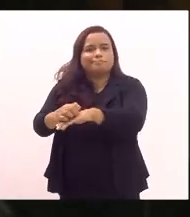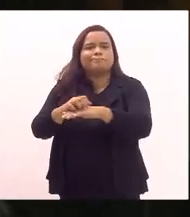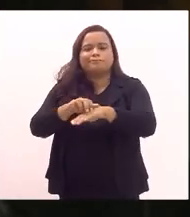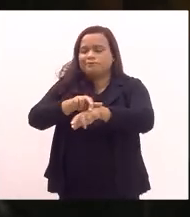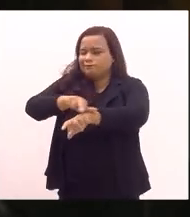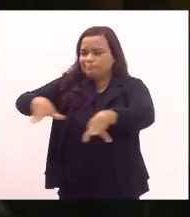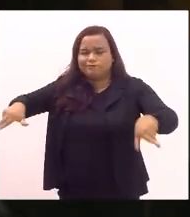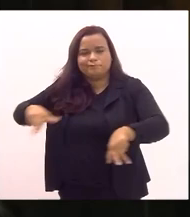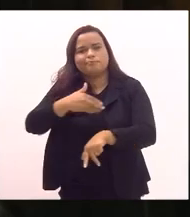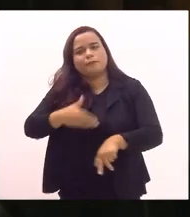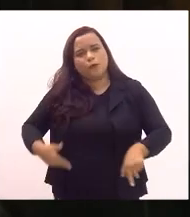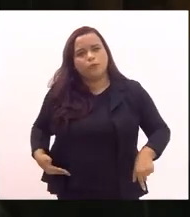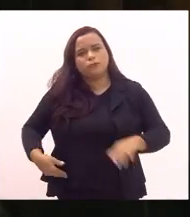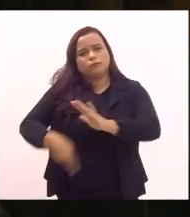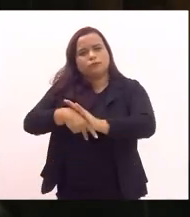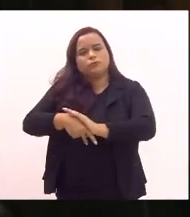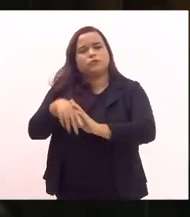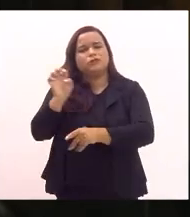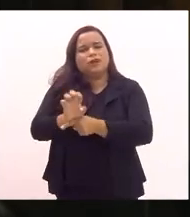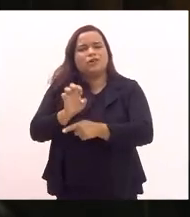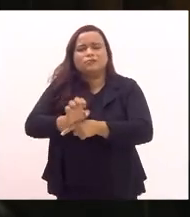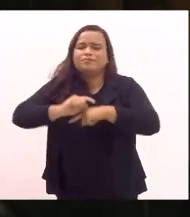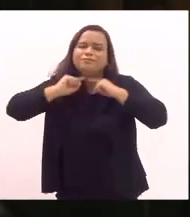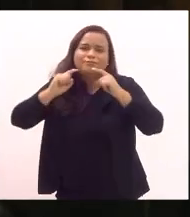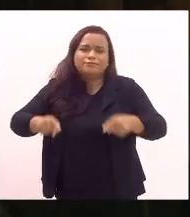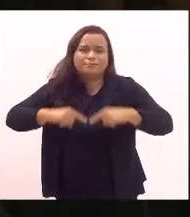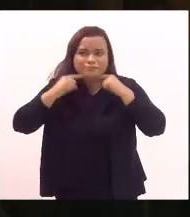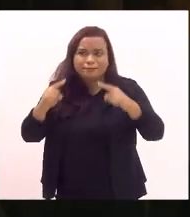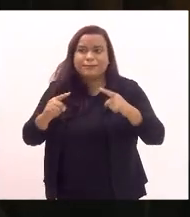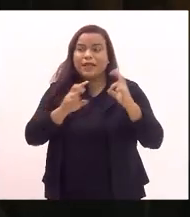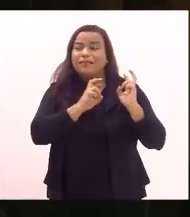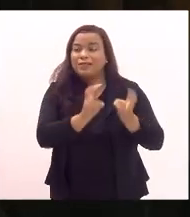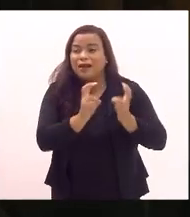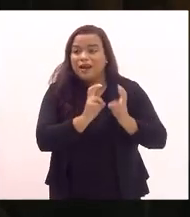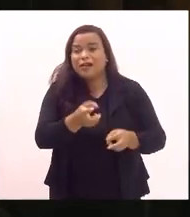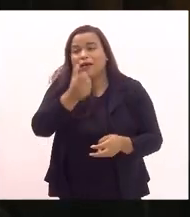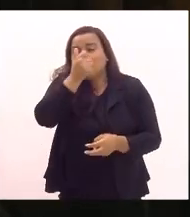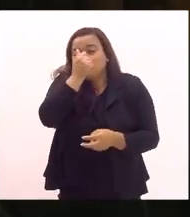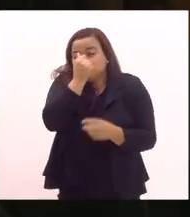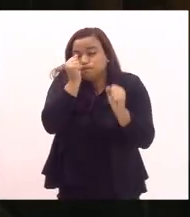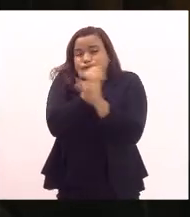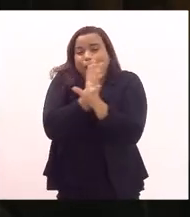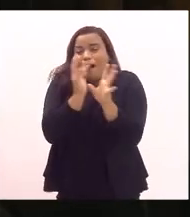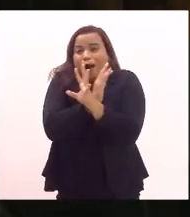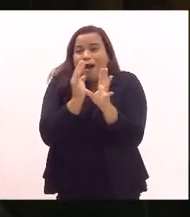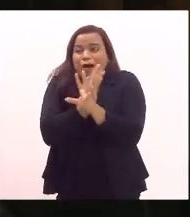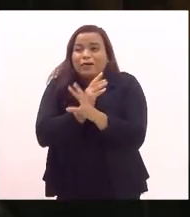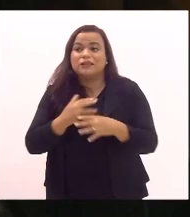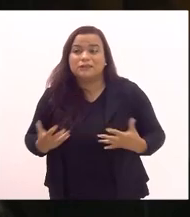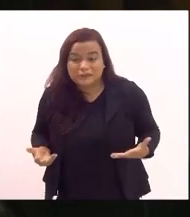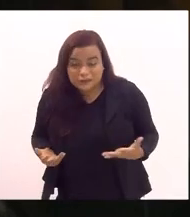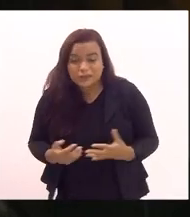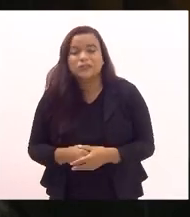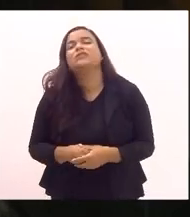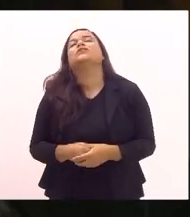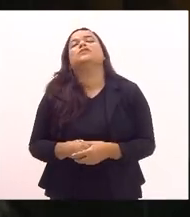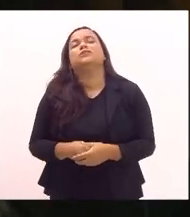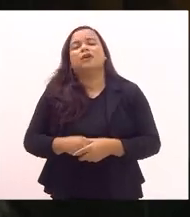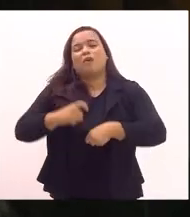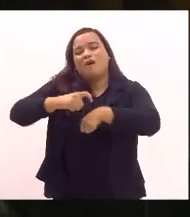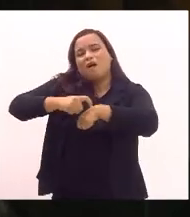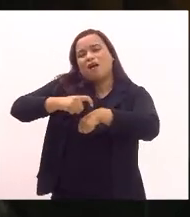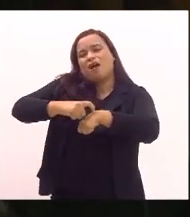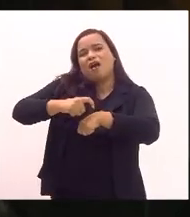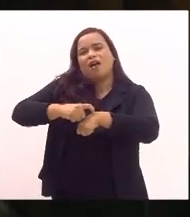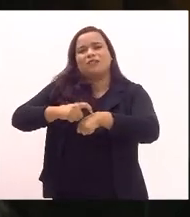transportes públicos não aguenta mais o trem lotado superlotado esses